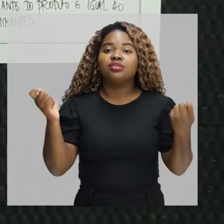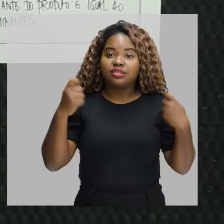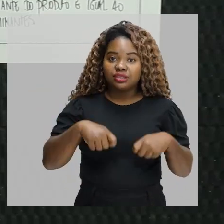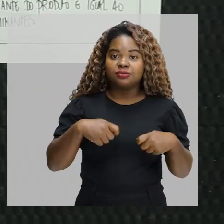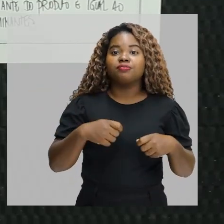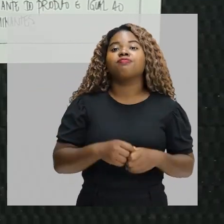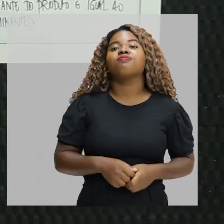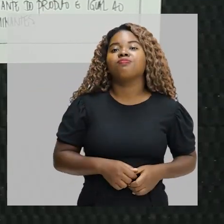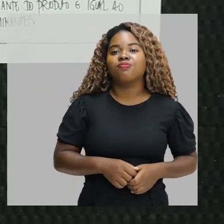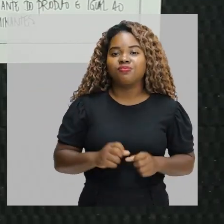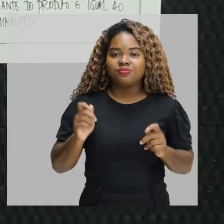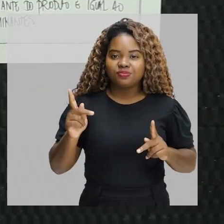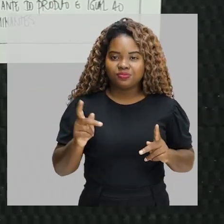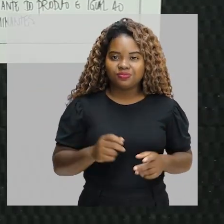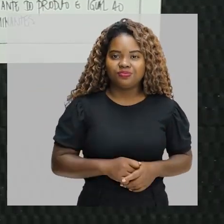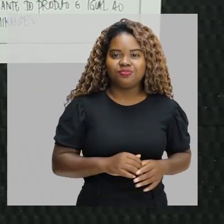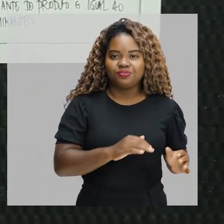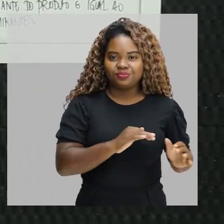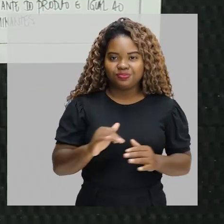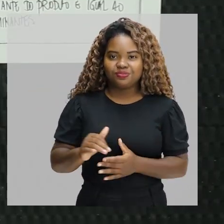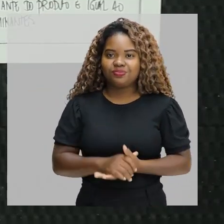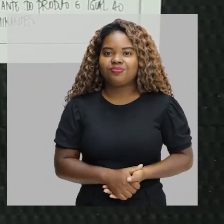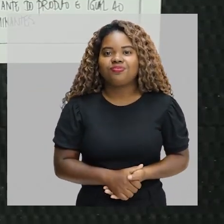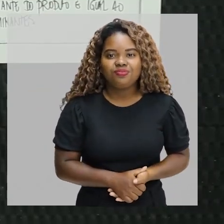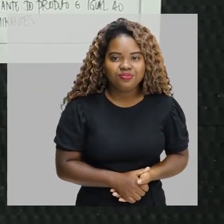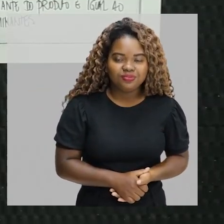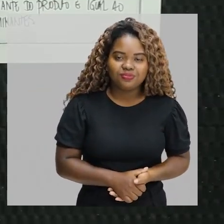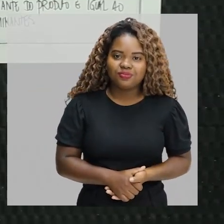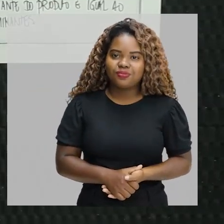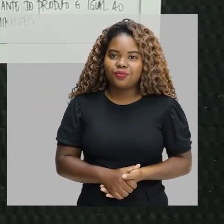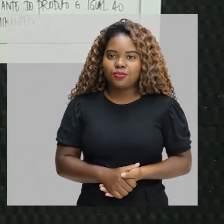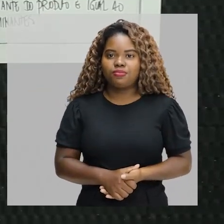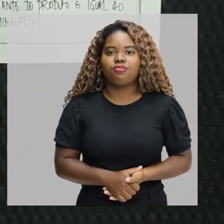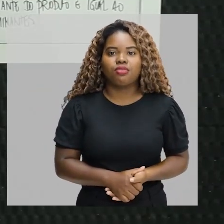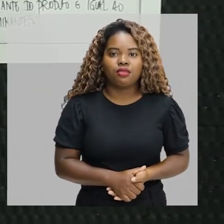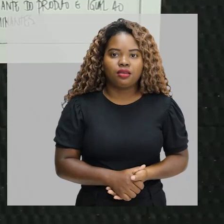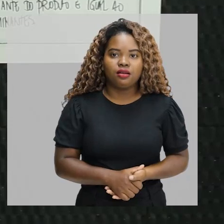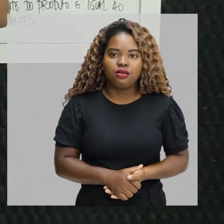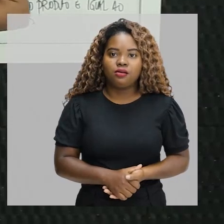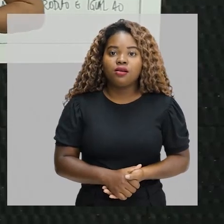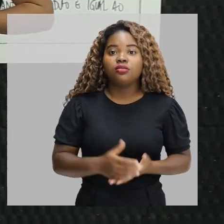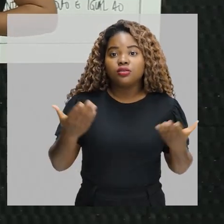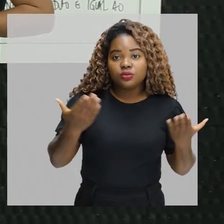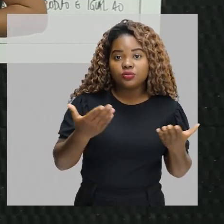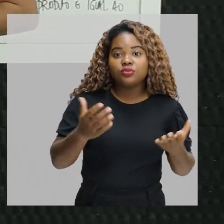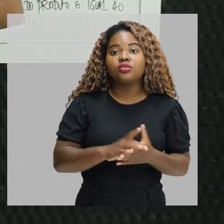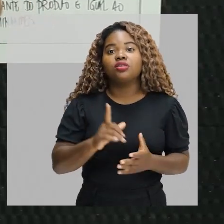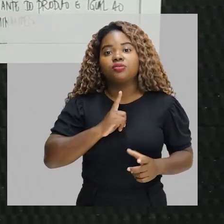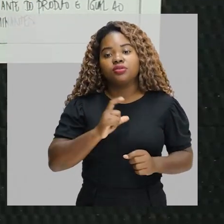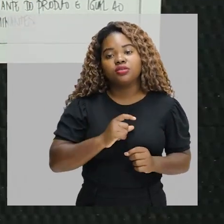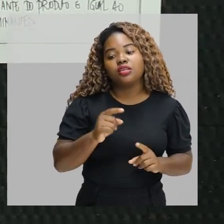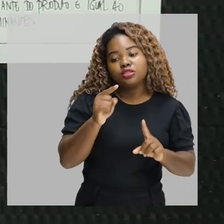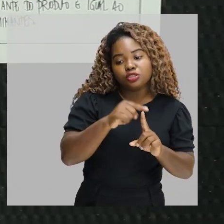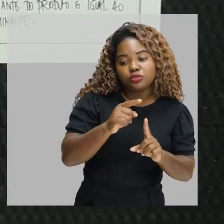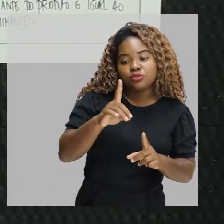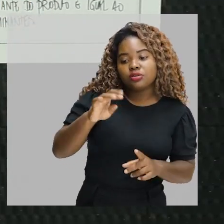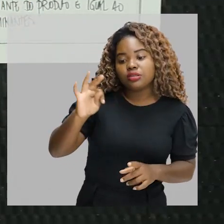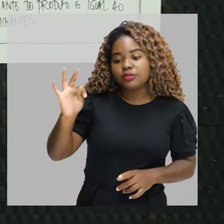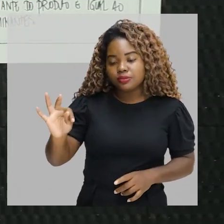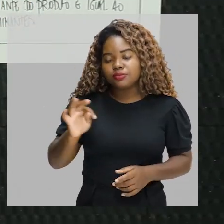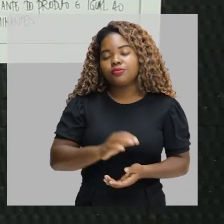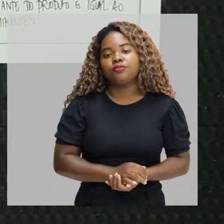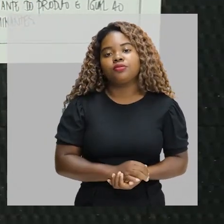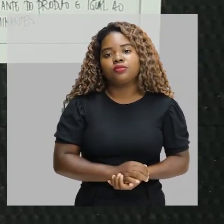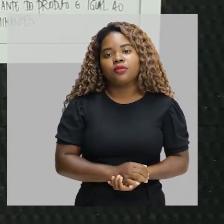hoje. Beleza? Então vem comigo. Propriedade dos determinantes é a nossa aula de hoje. Primeira propriedade.